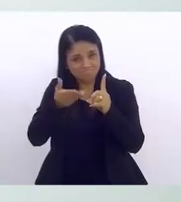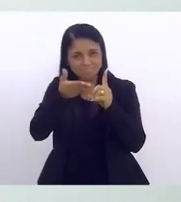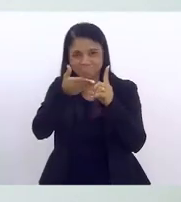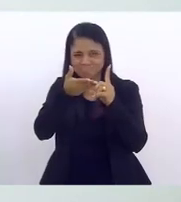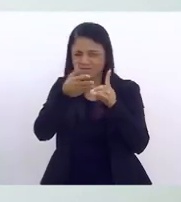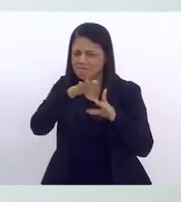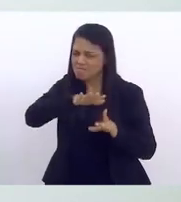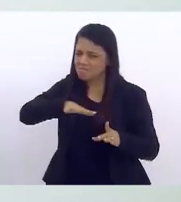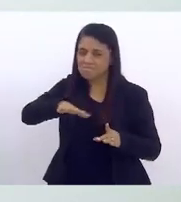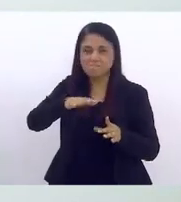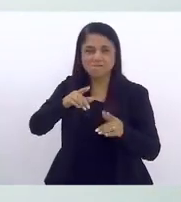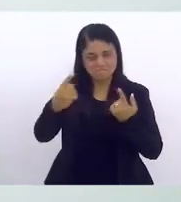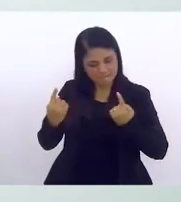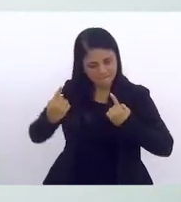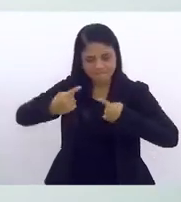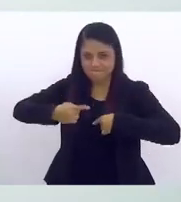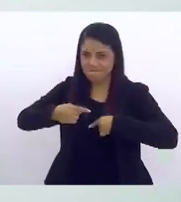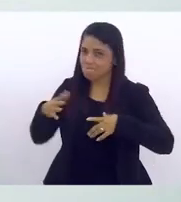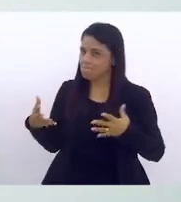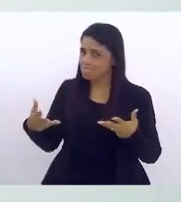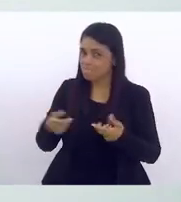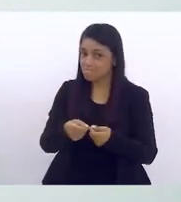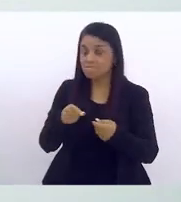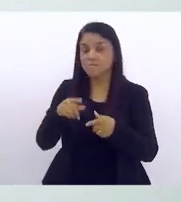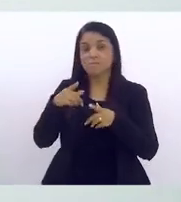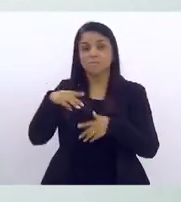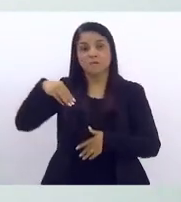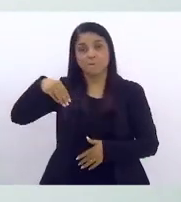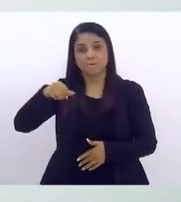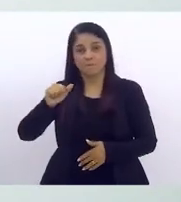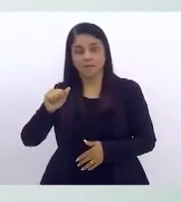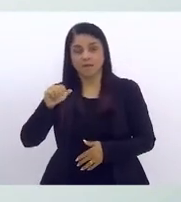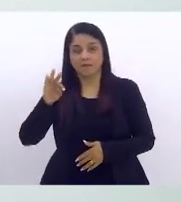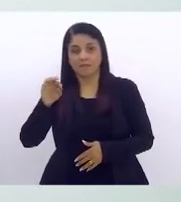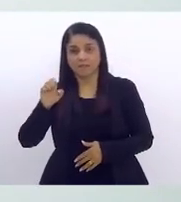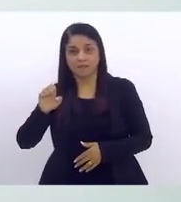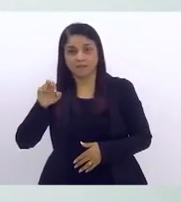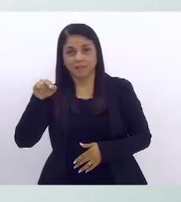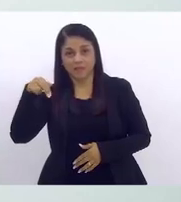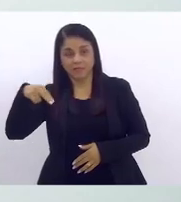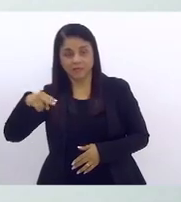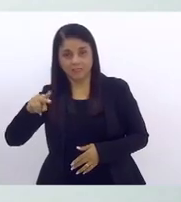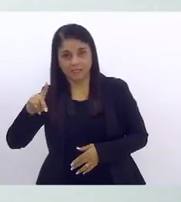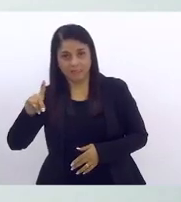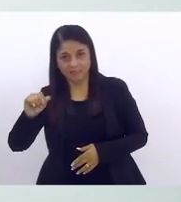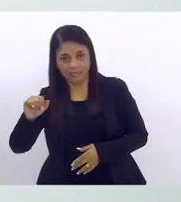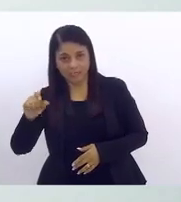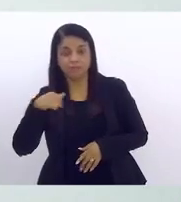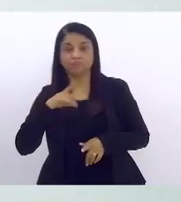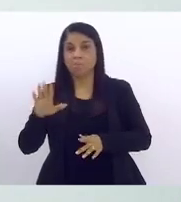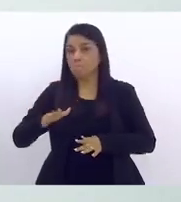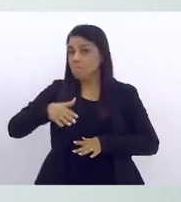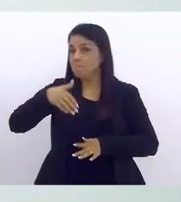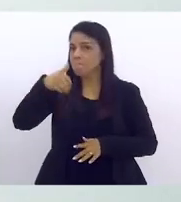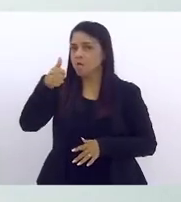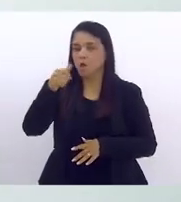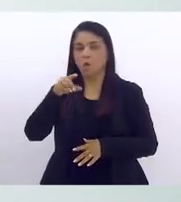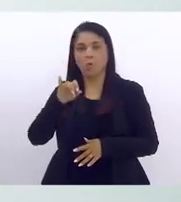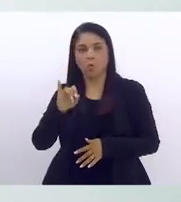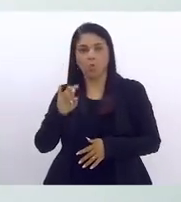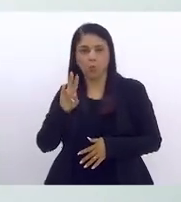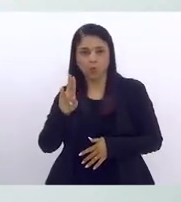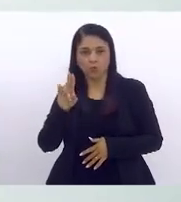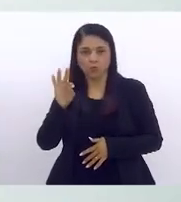um cenário super desafiador. Numa maternidade que tem a melhor UTI obstétrica do Estado. É a